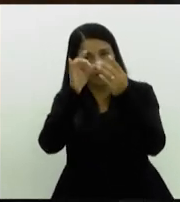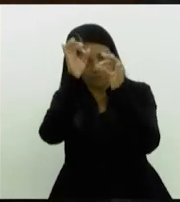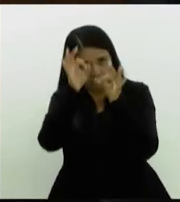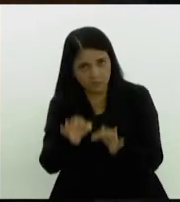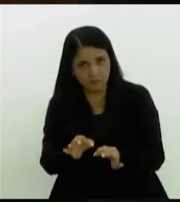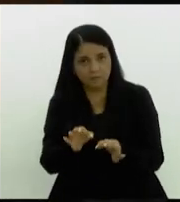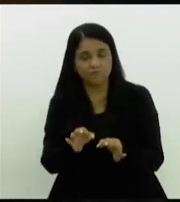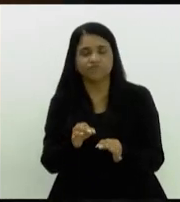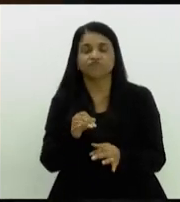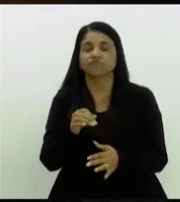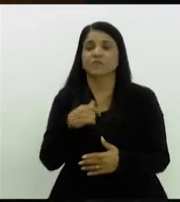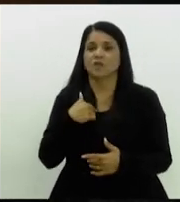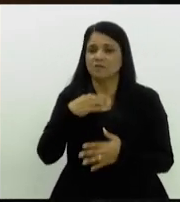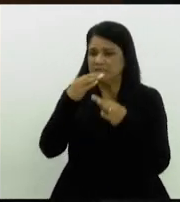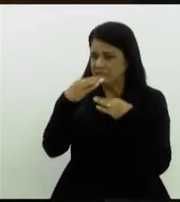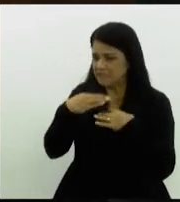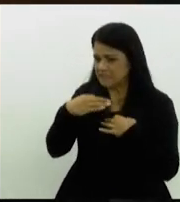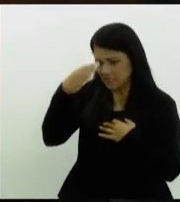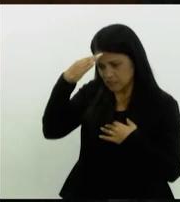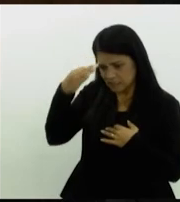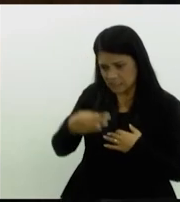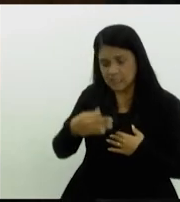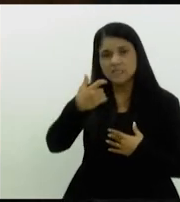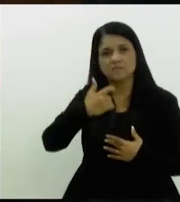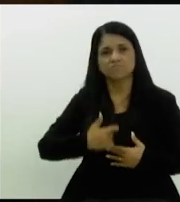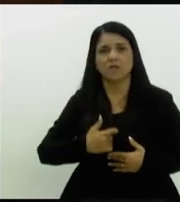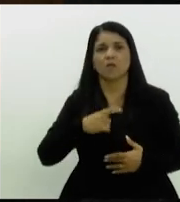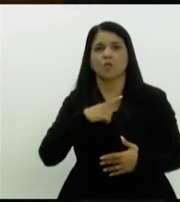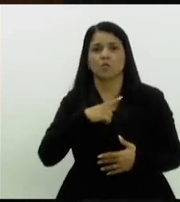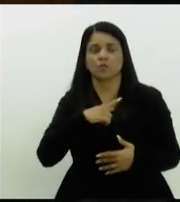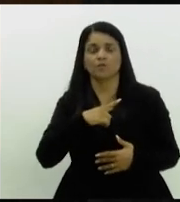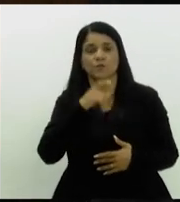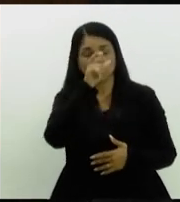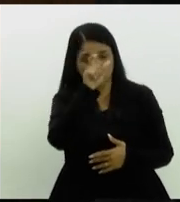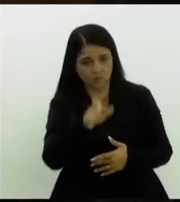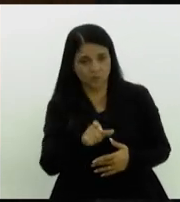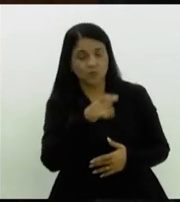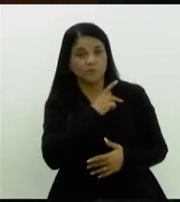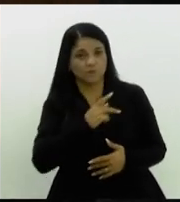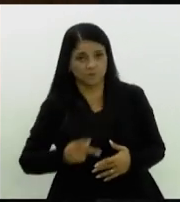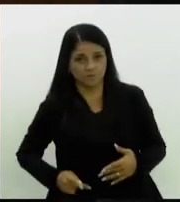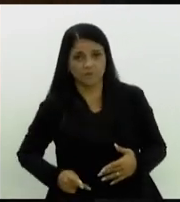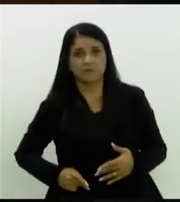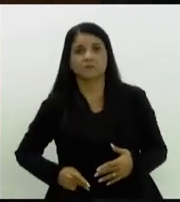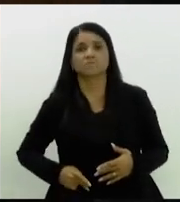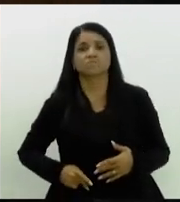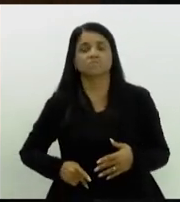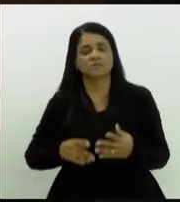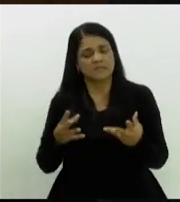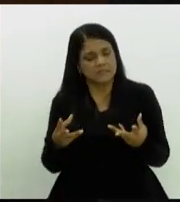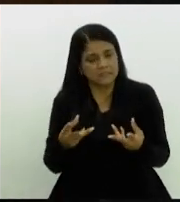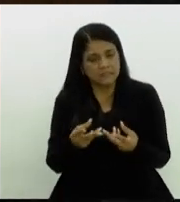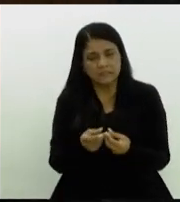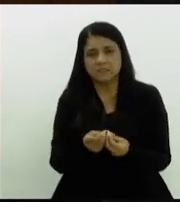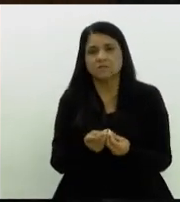o senhor é sensível a esta causa e que vai fazer com que essas coisas possam acontecer aqui